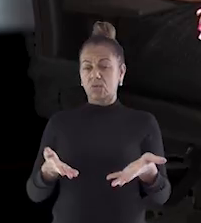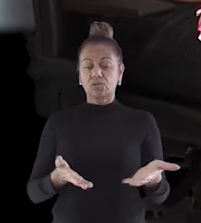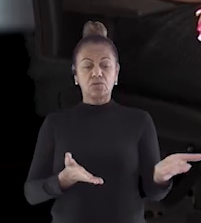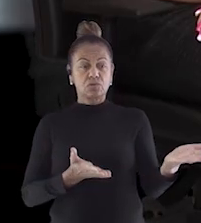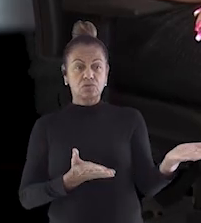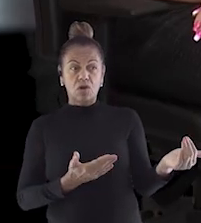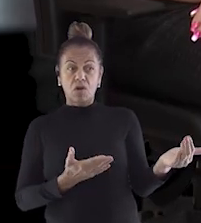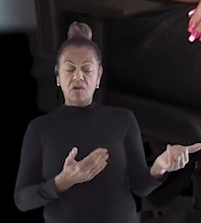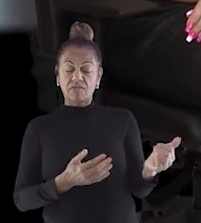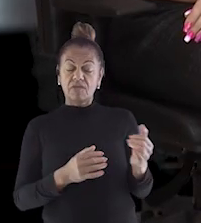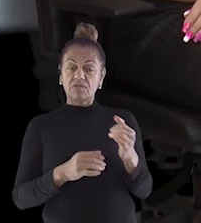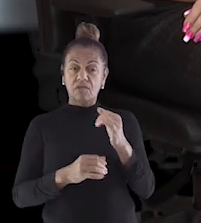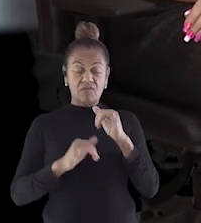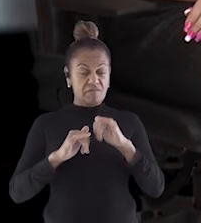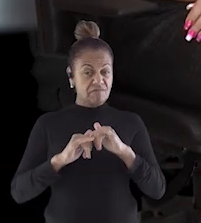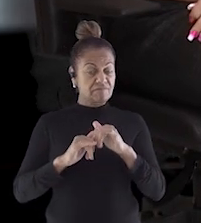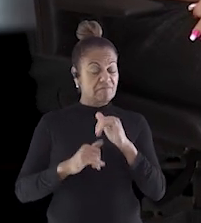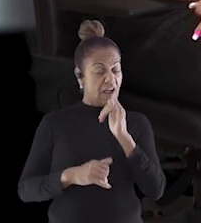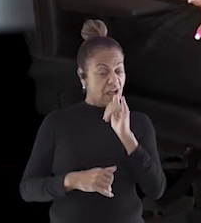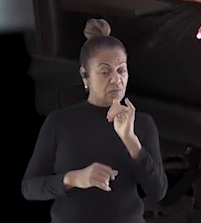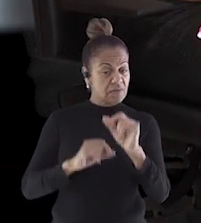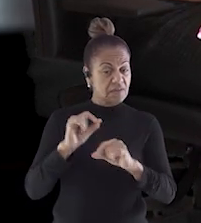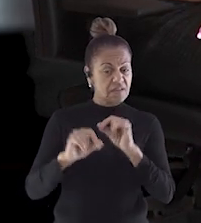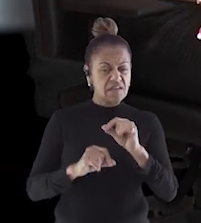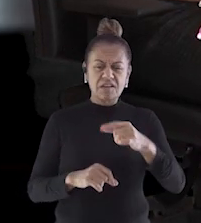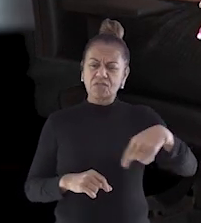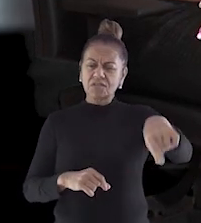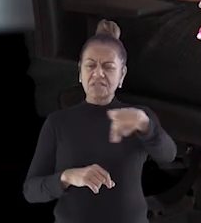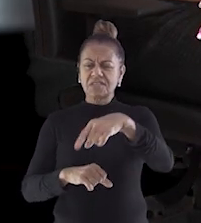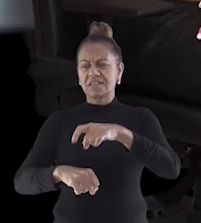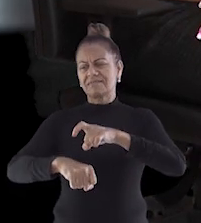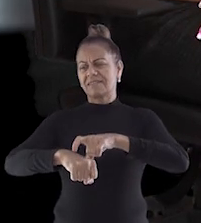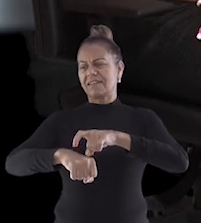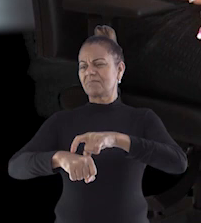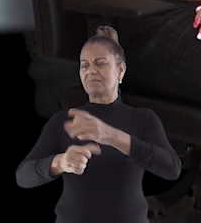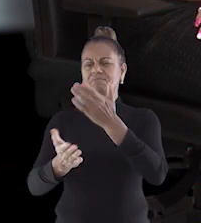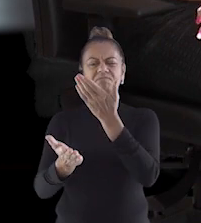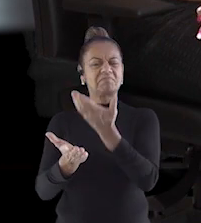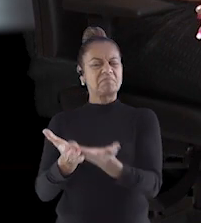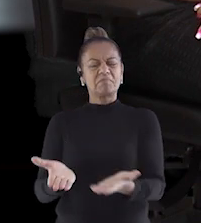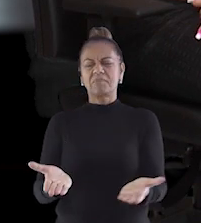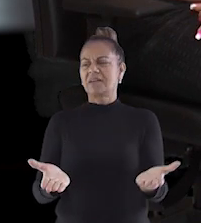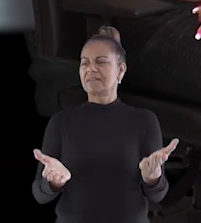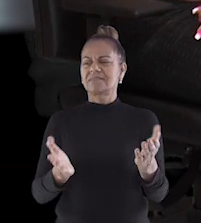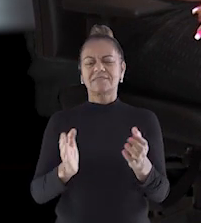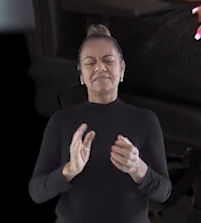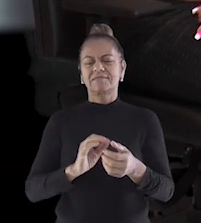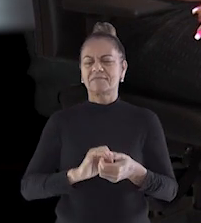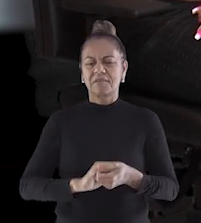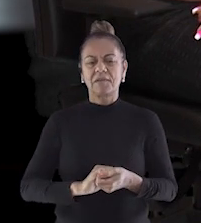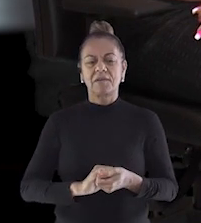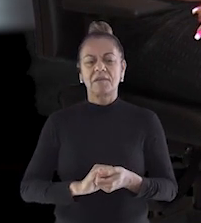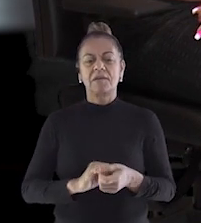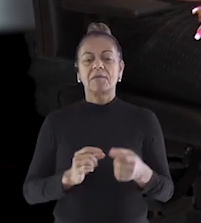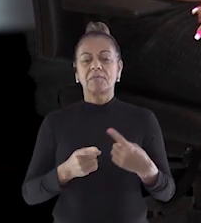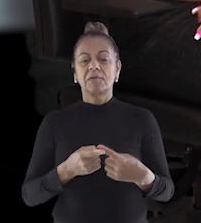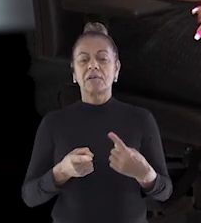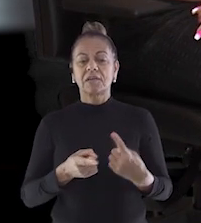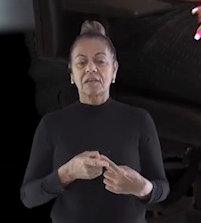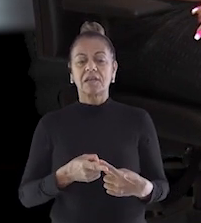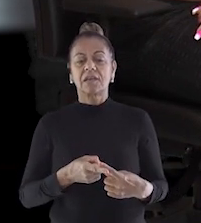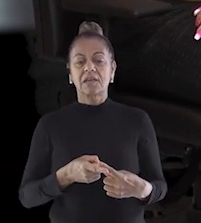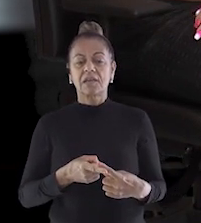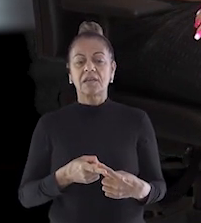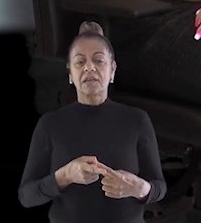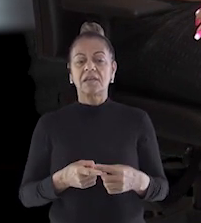gente. Gente, eu falo assim, né? Para os jovens hoje, como experiência própria, que não